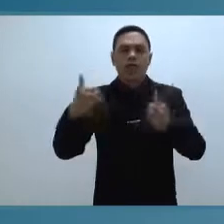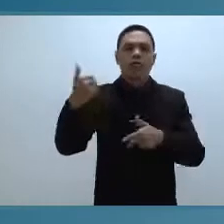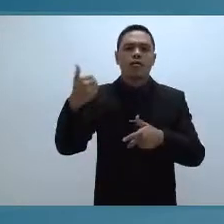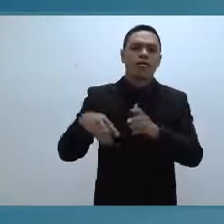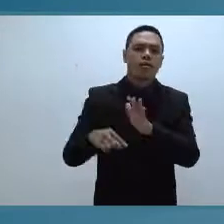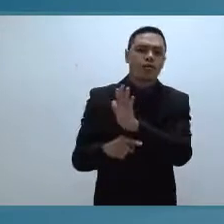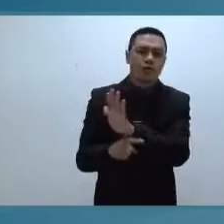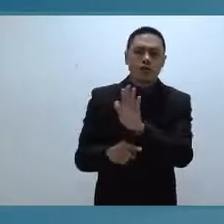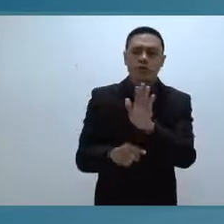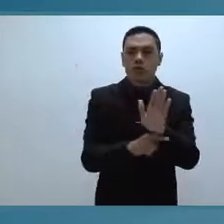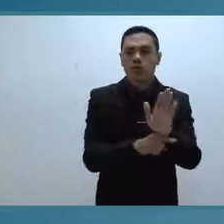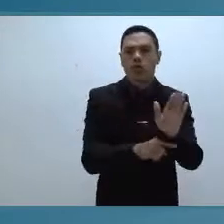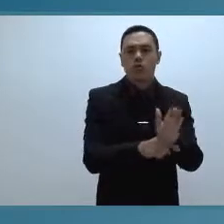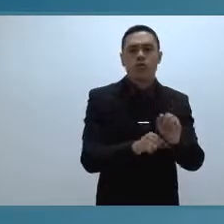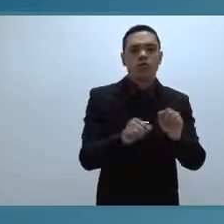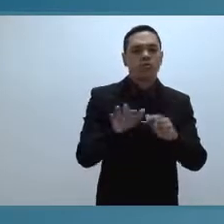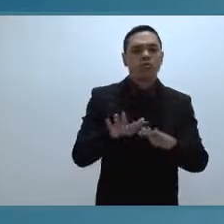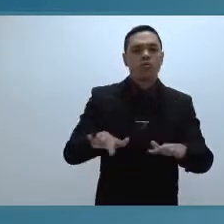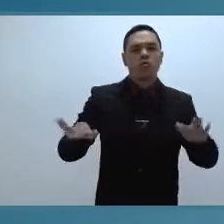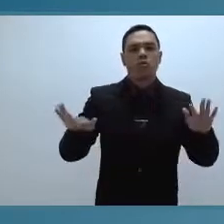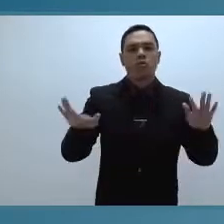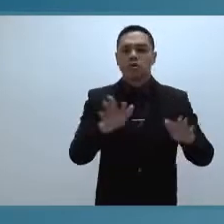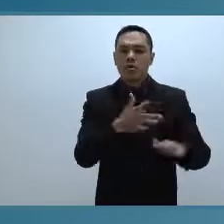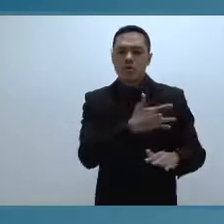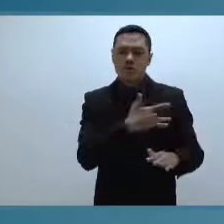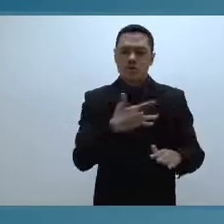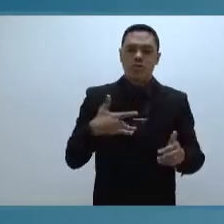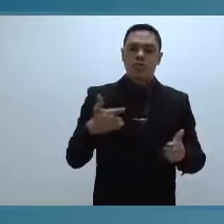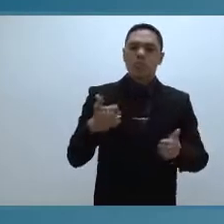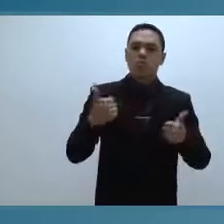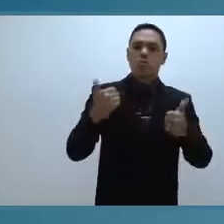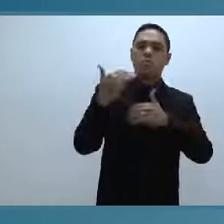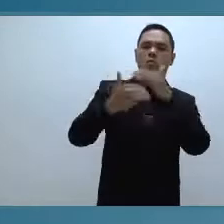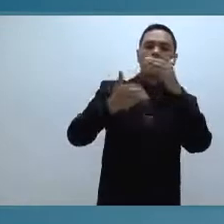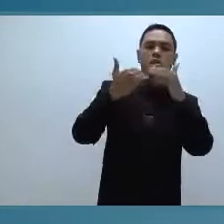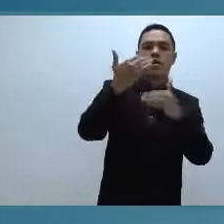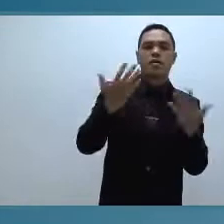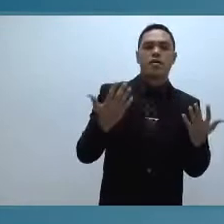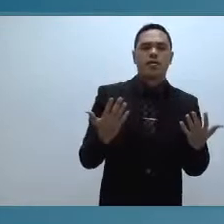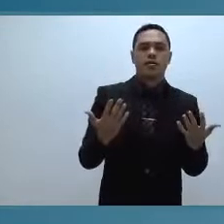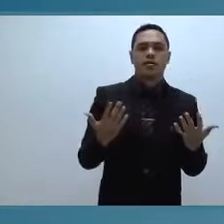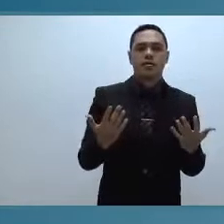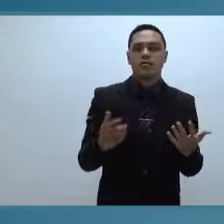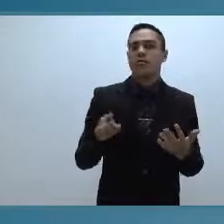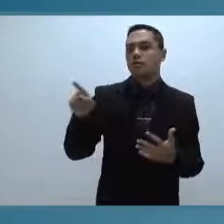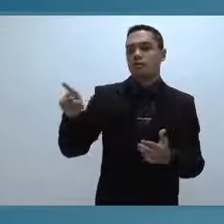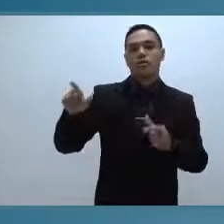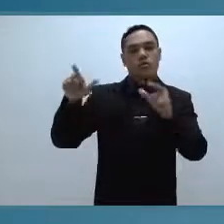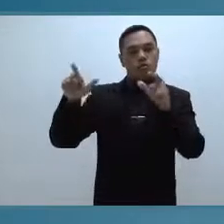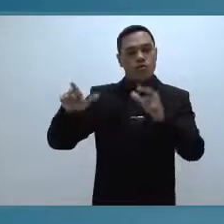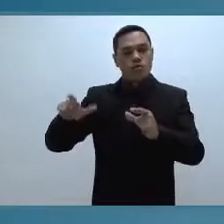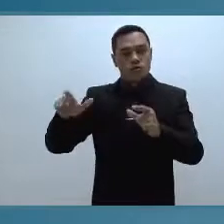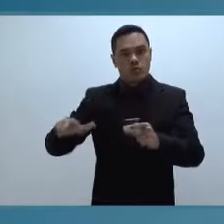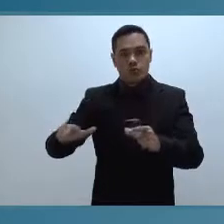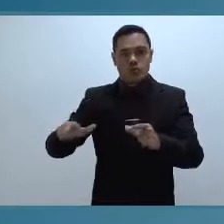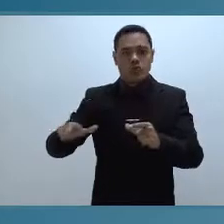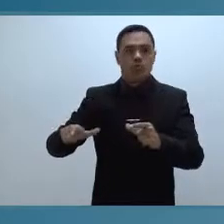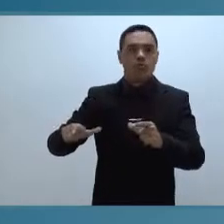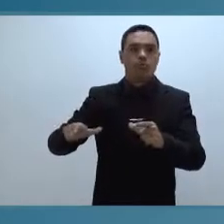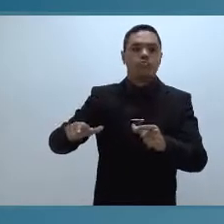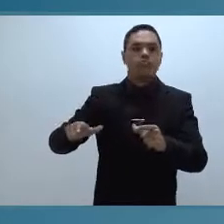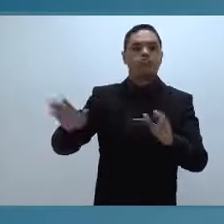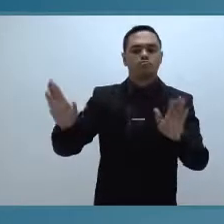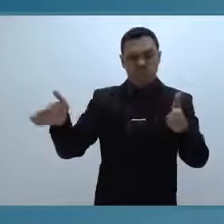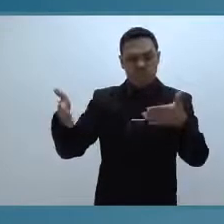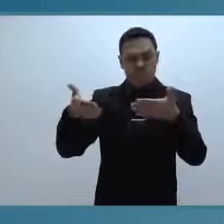para a saúde. Local, Fórum Cível, Salão 9, terceiro andar. Das